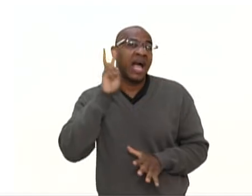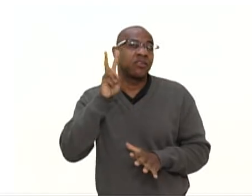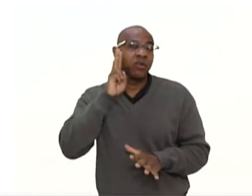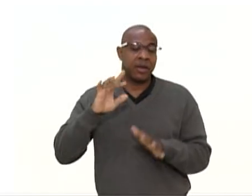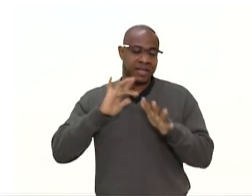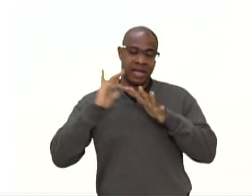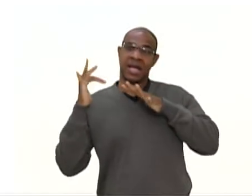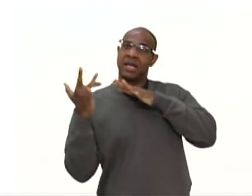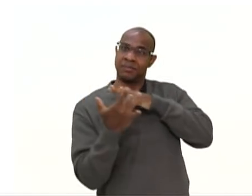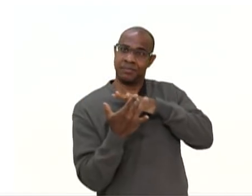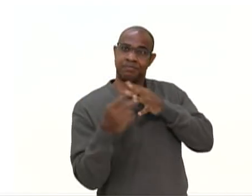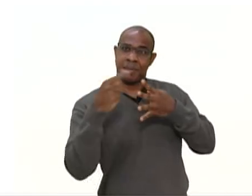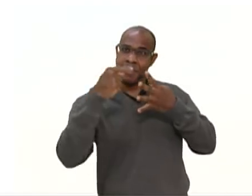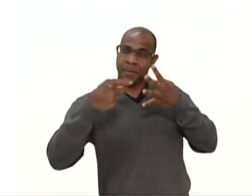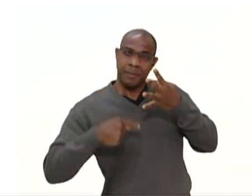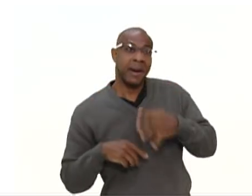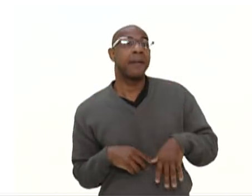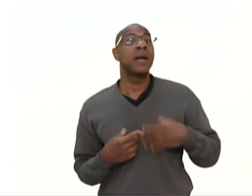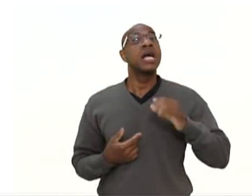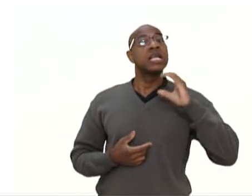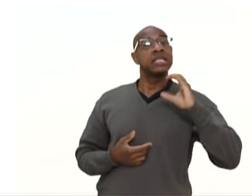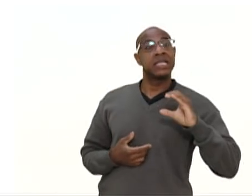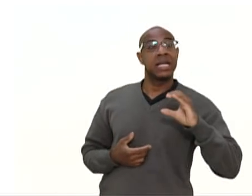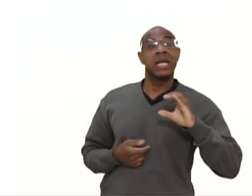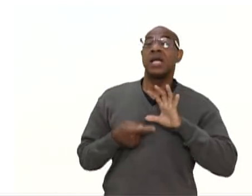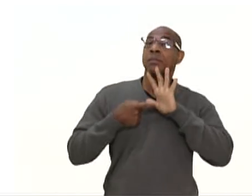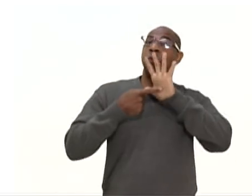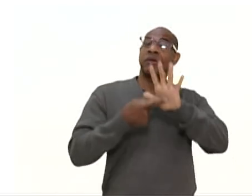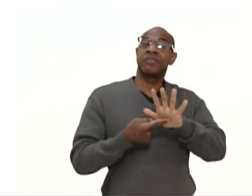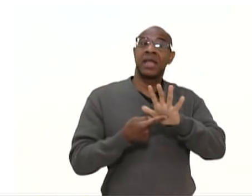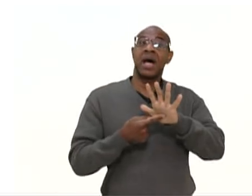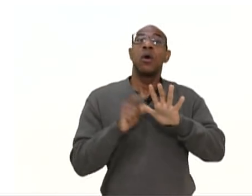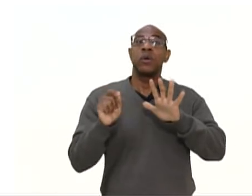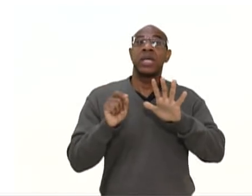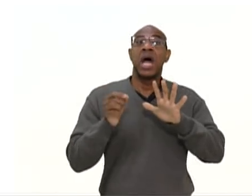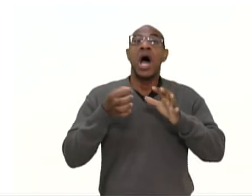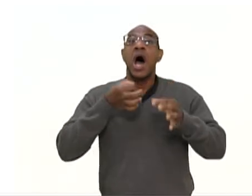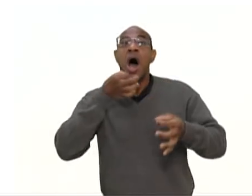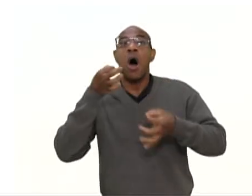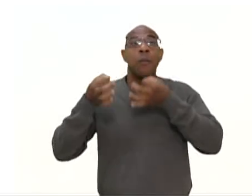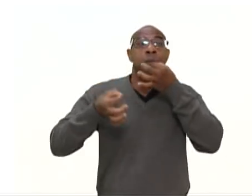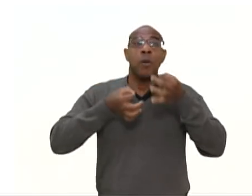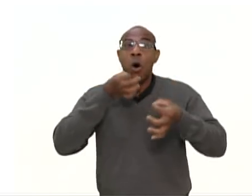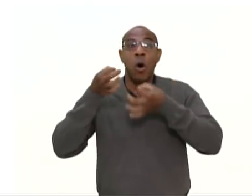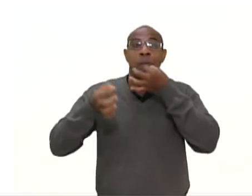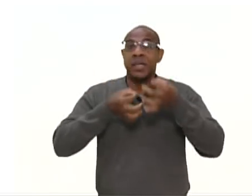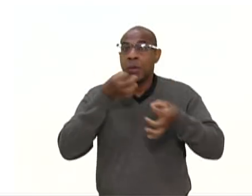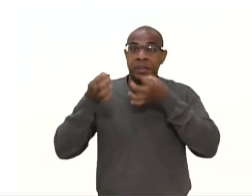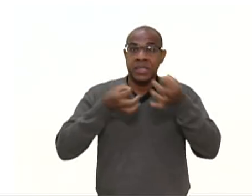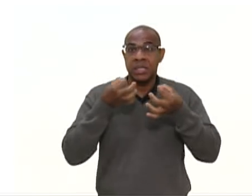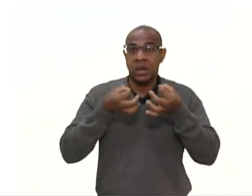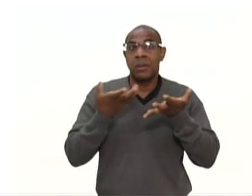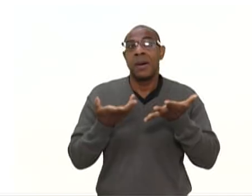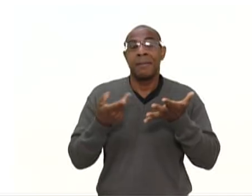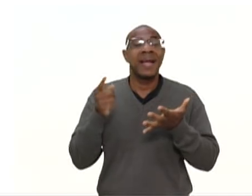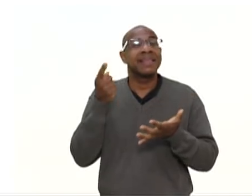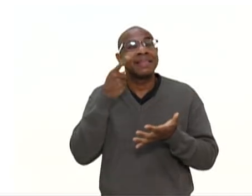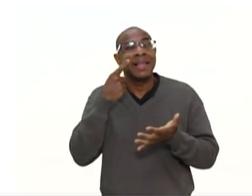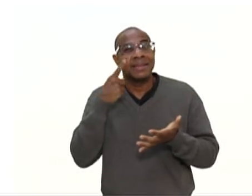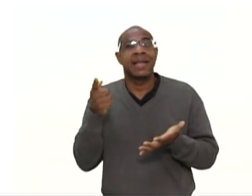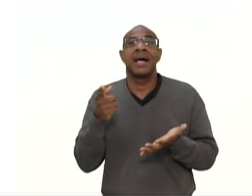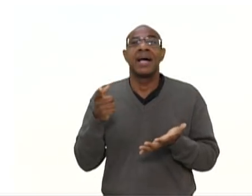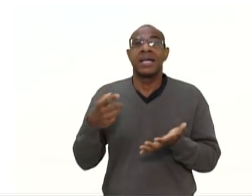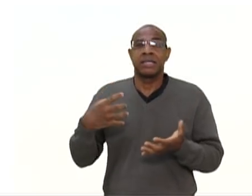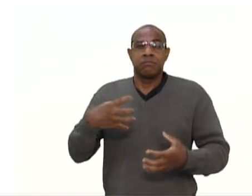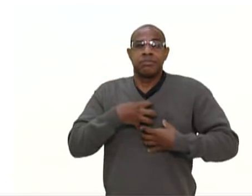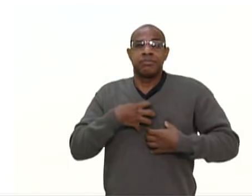sociais. Letra C, apresentar um ponto de vista para convencer o leitor. Pense um pouquinho,